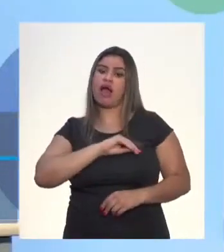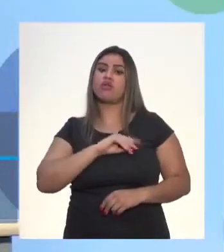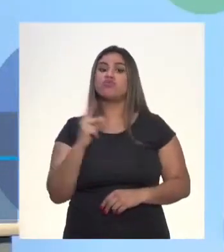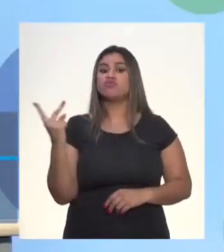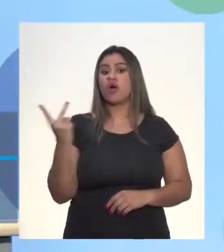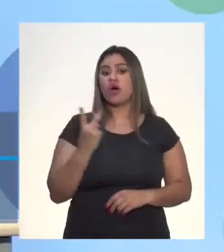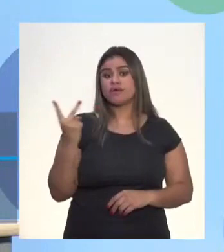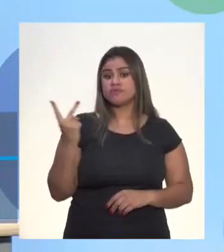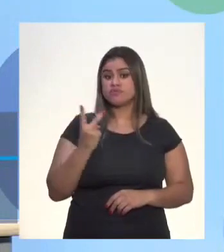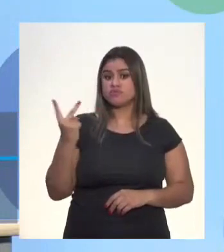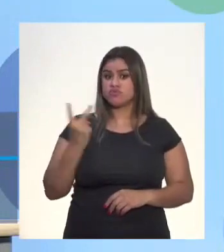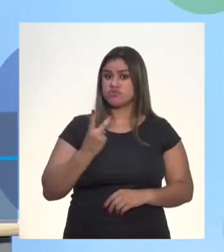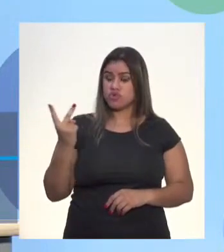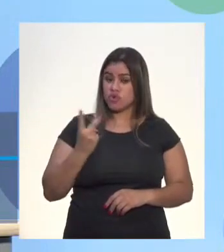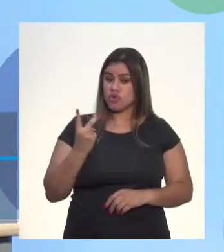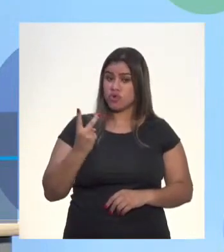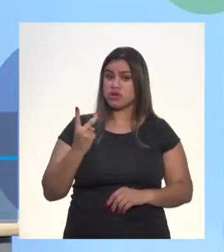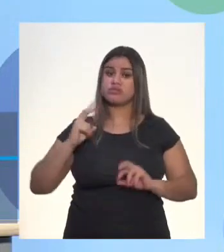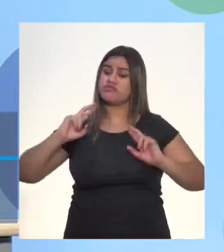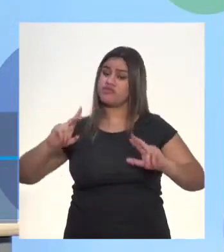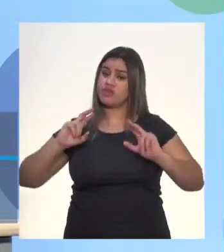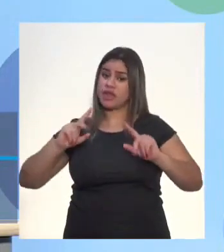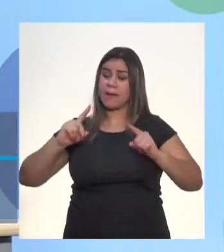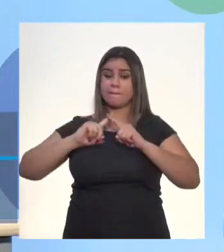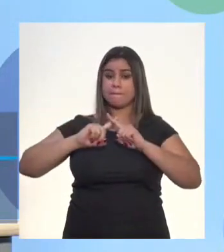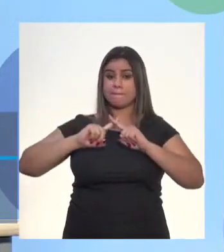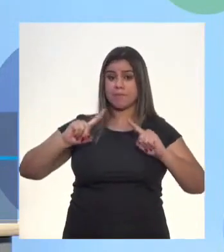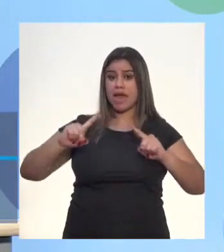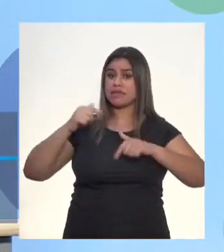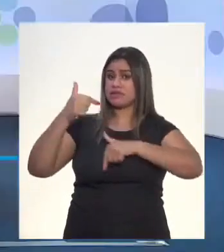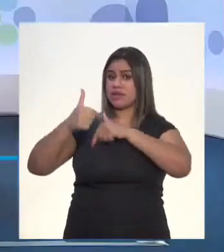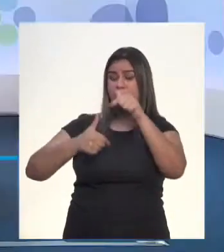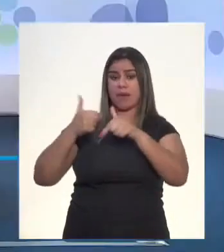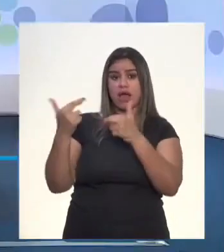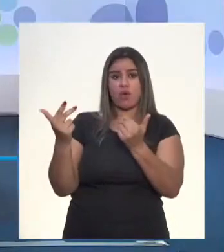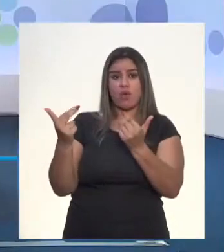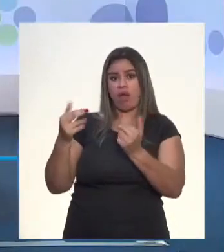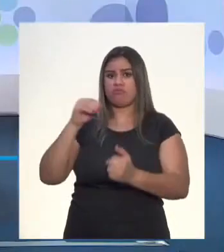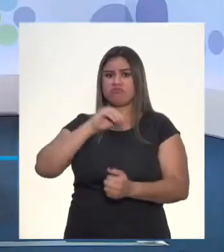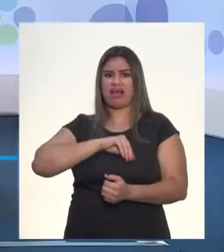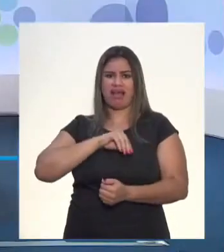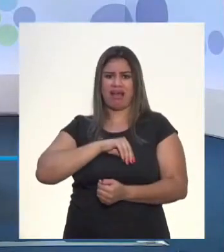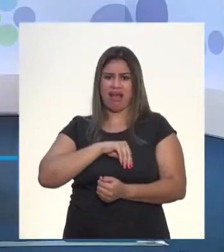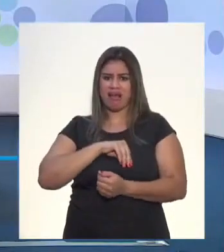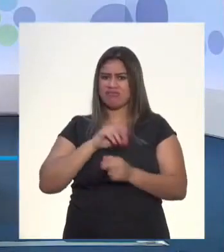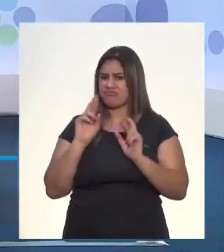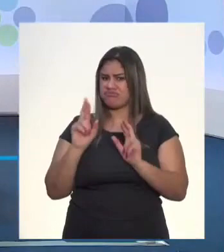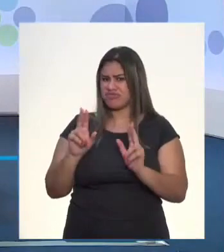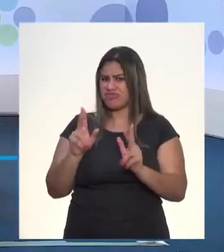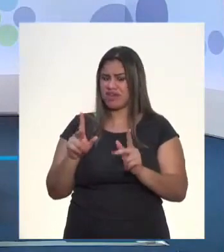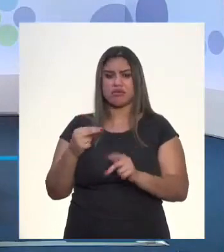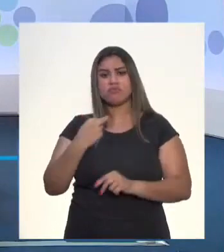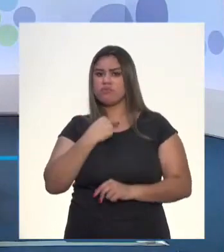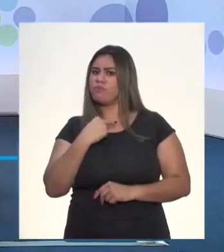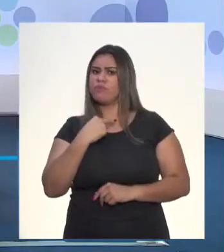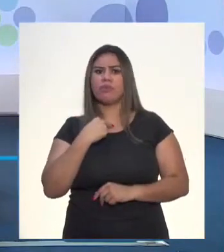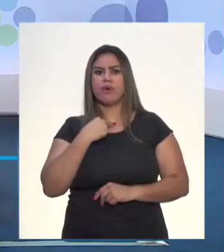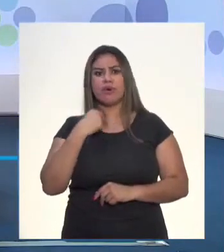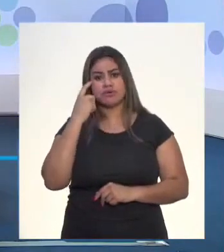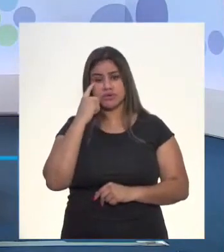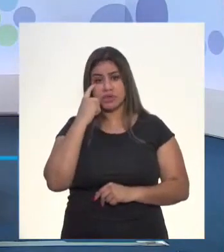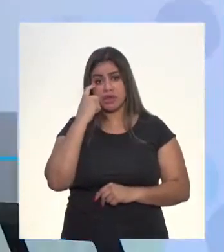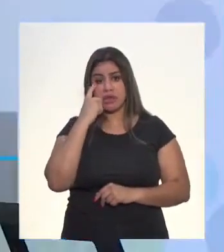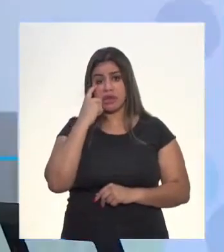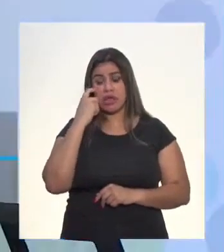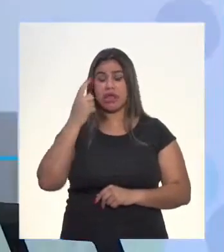mas nós não devemos receber salários diferentes para exercermos a mesma função. Exatamente. E, principalmente, a gente também tem que pensar que não